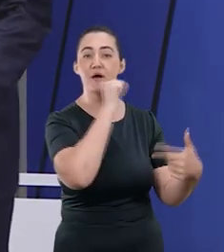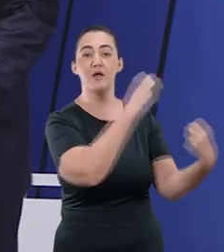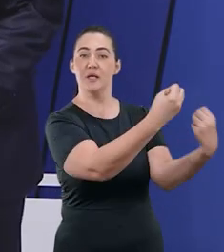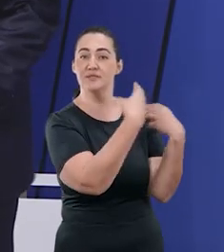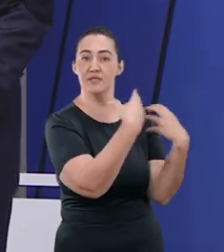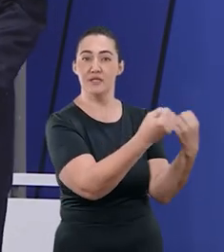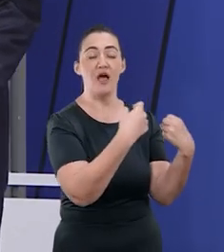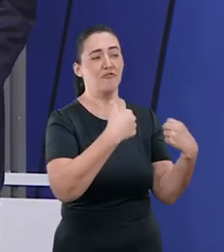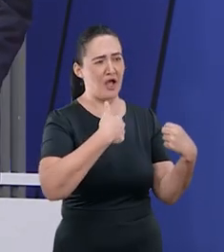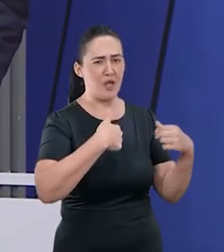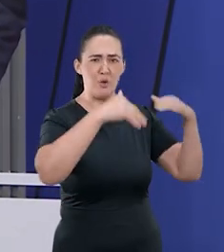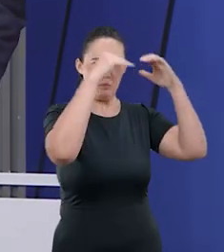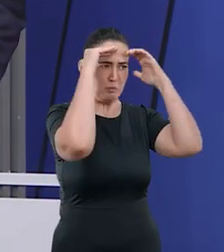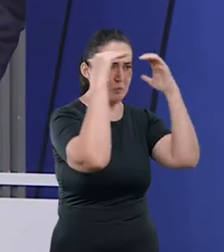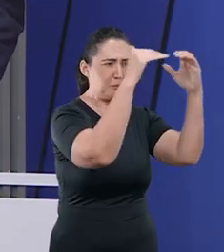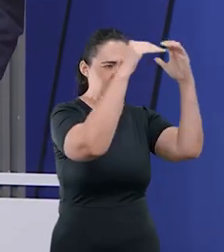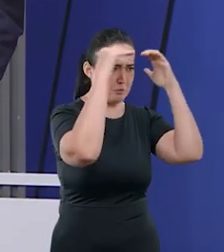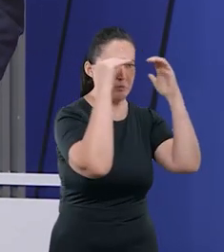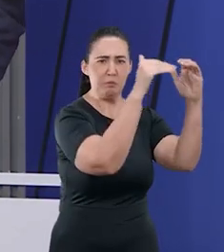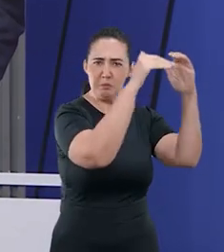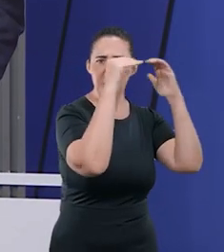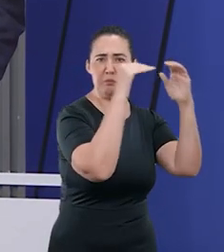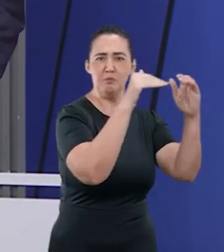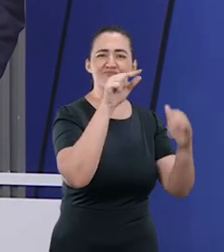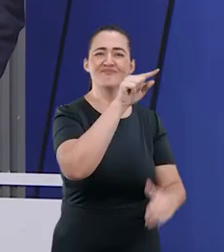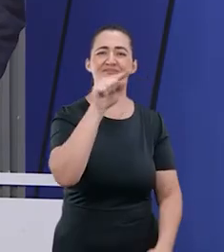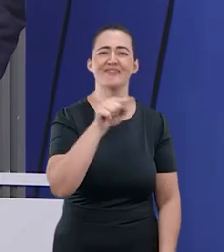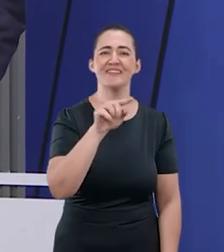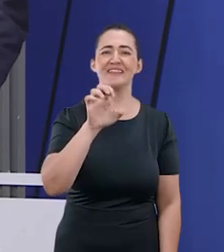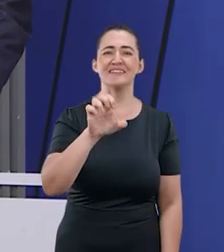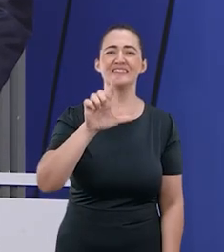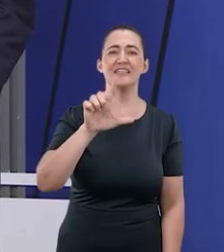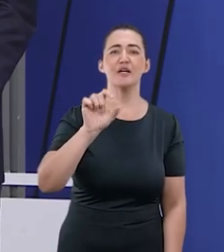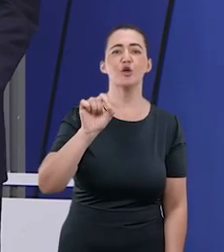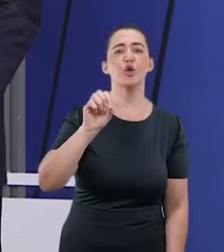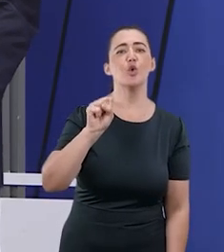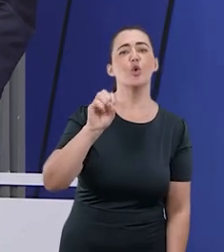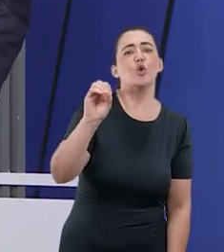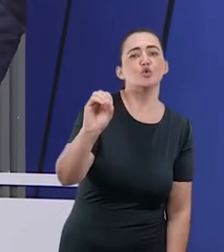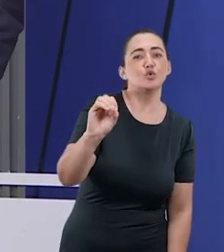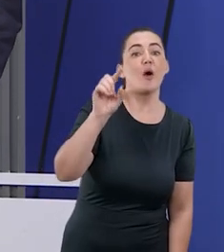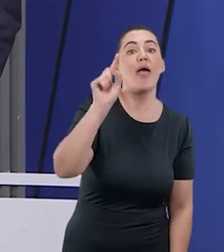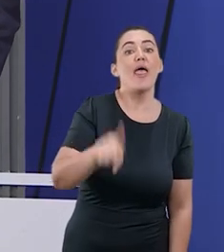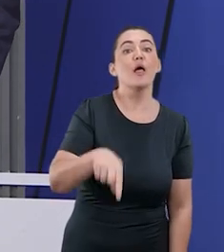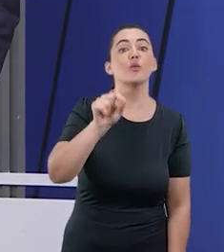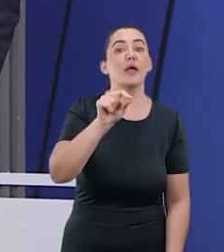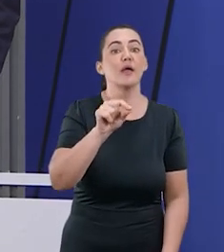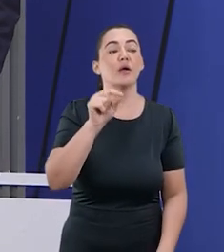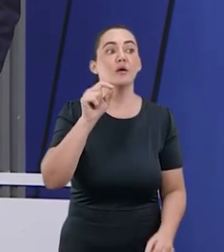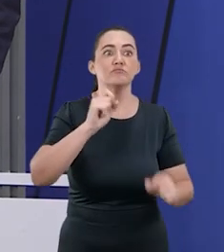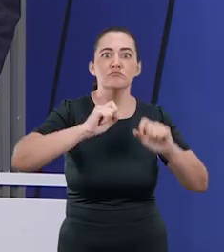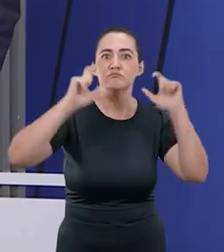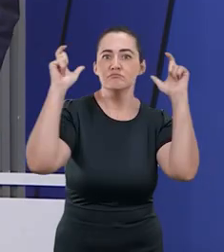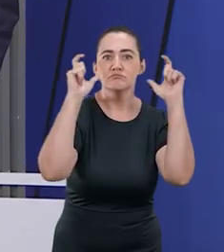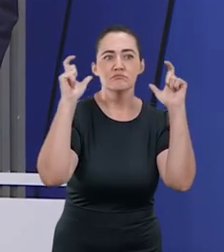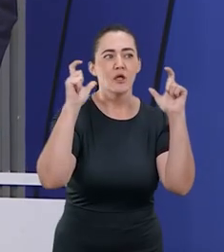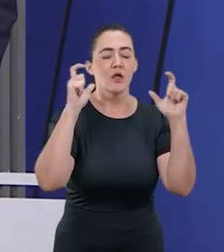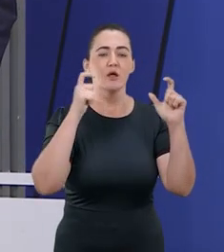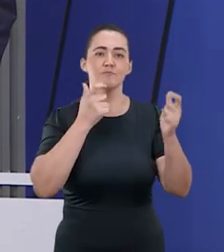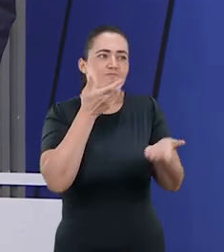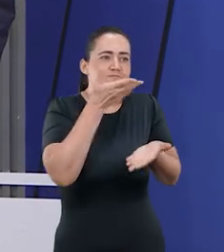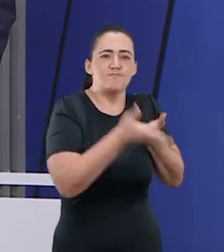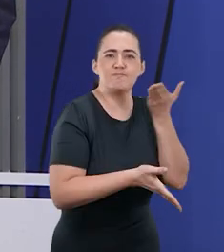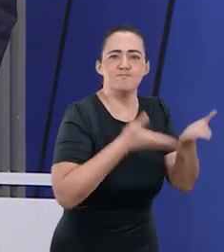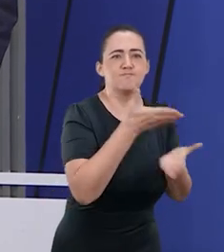eu era zeloso. Ser zeloso era que ele tomava muito cuidado. Ele prezava.